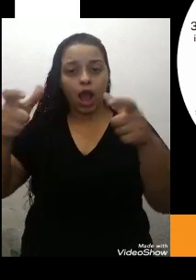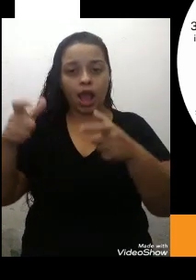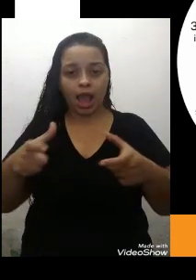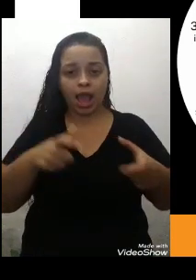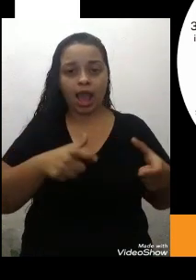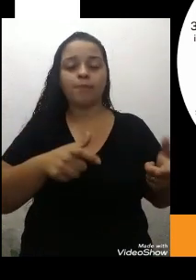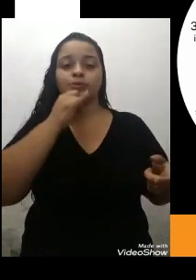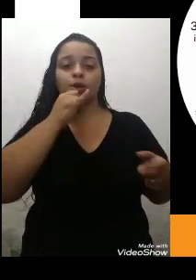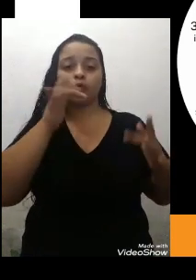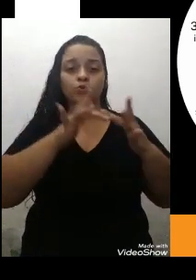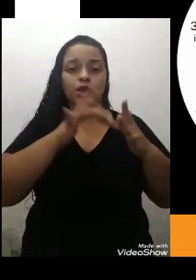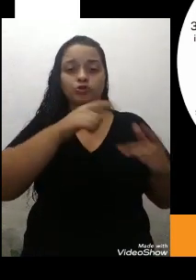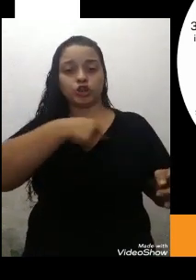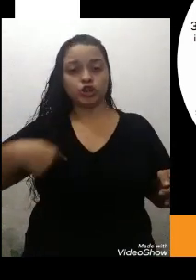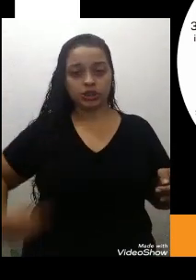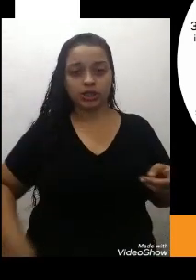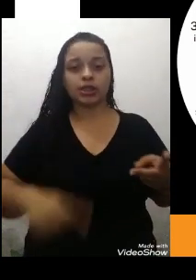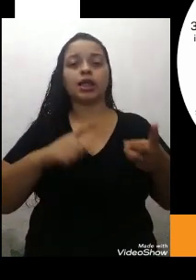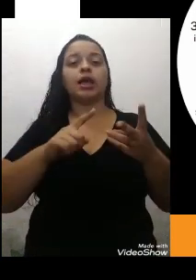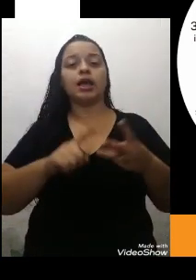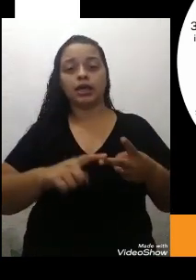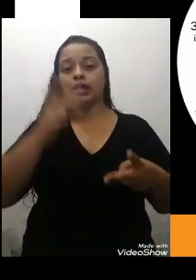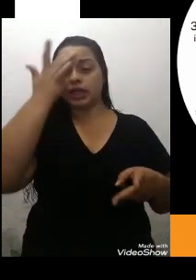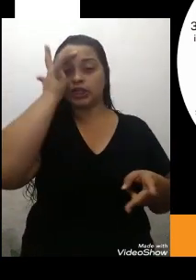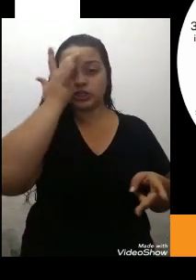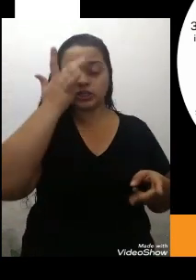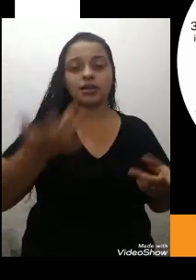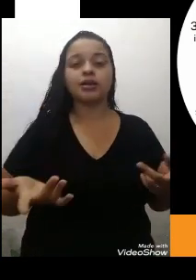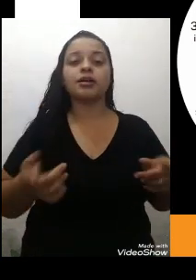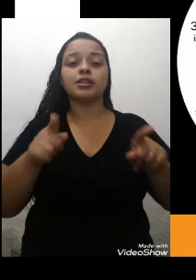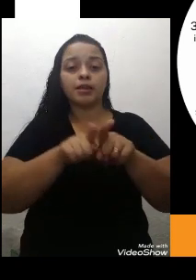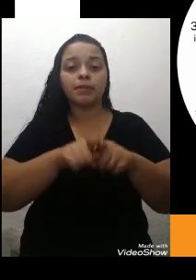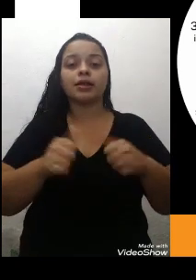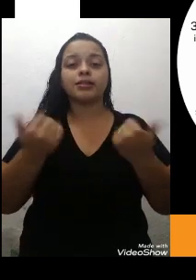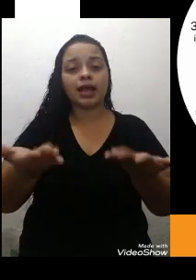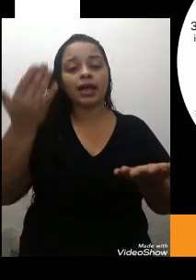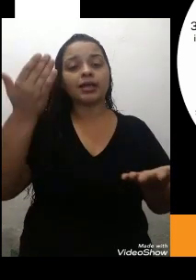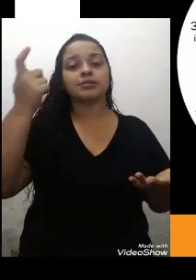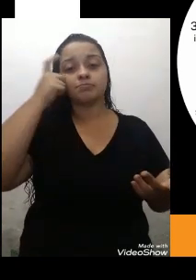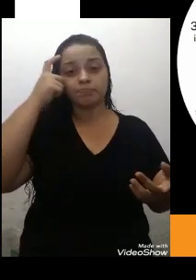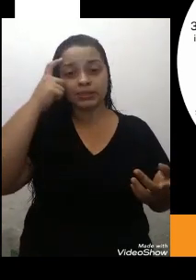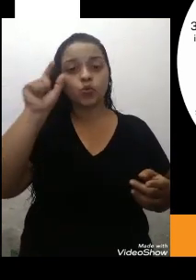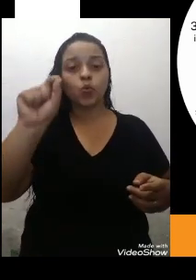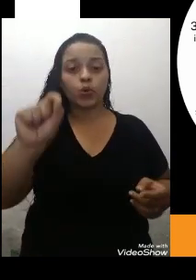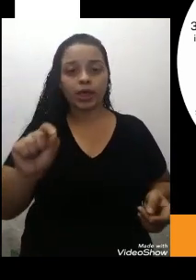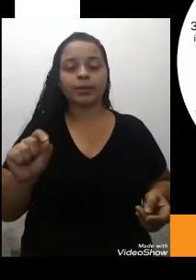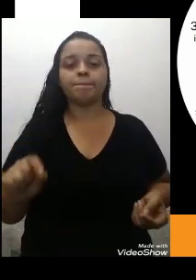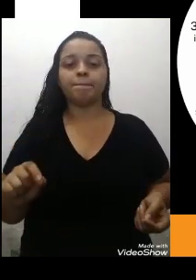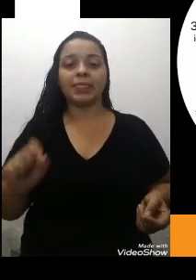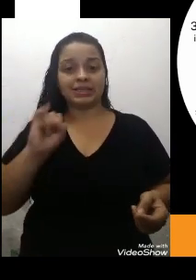por exemplo. E isso permite também com que a gente pense a respeito do seguinte: se está